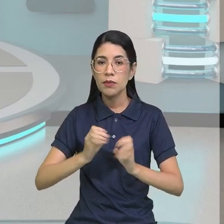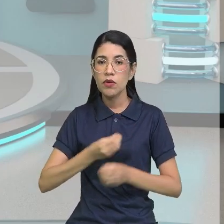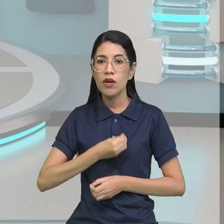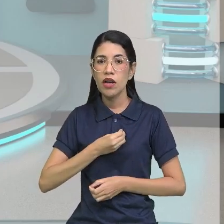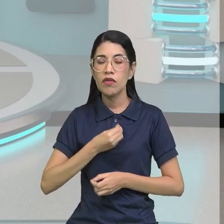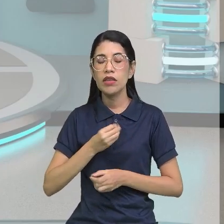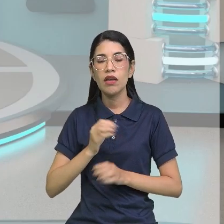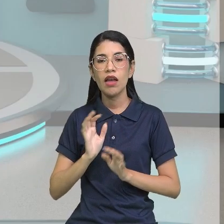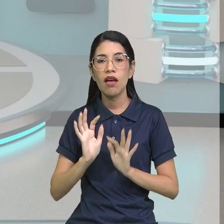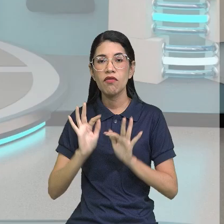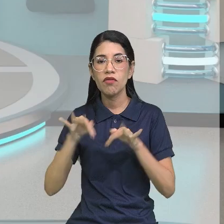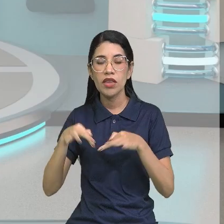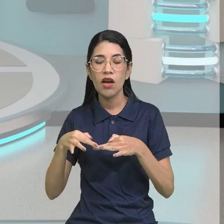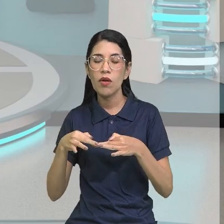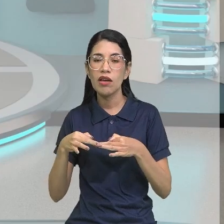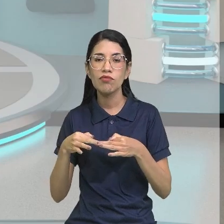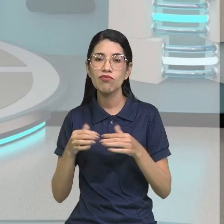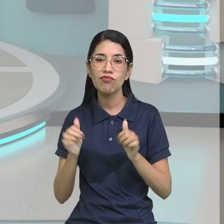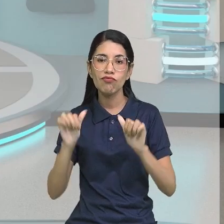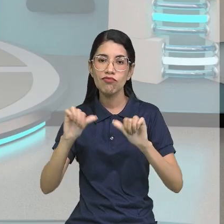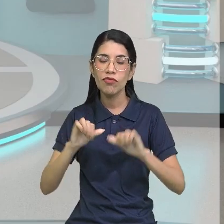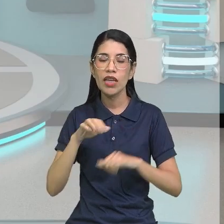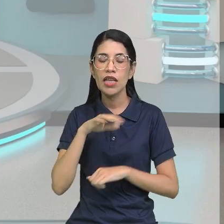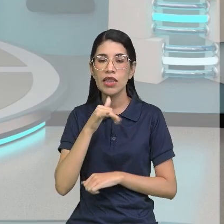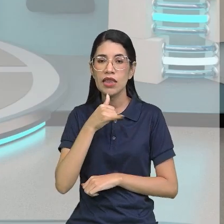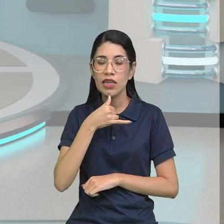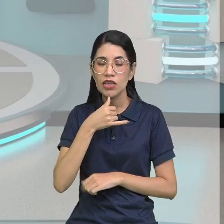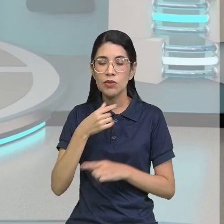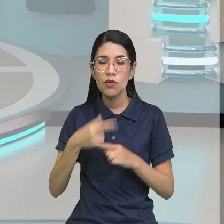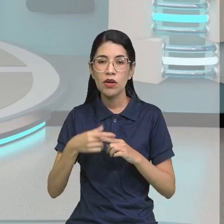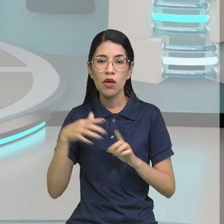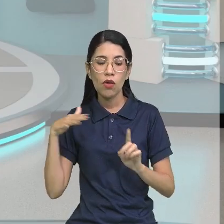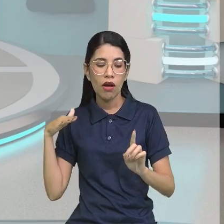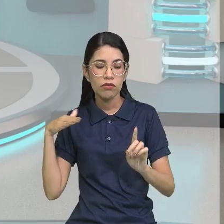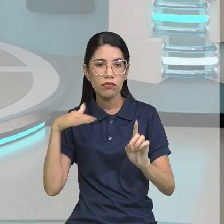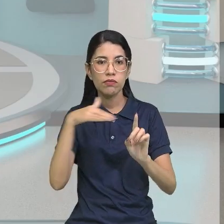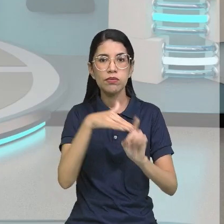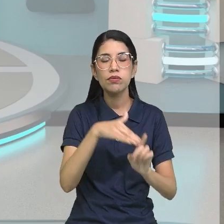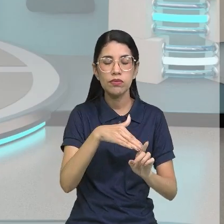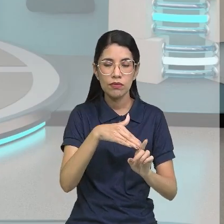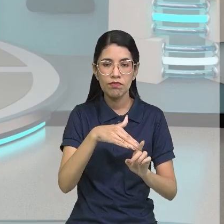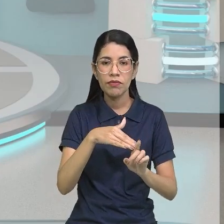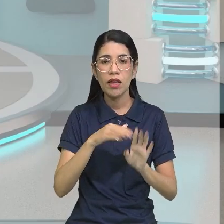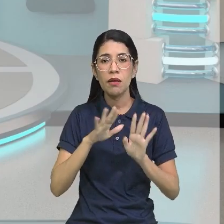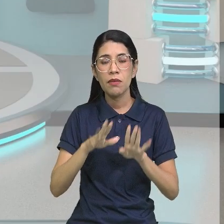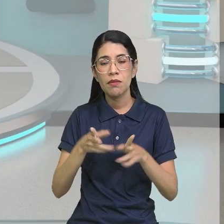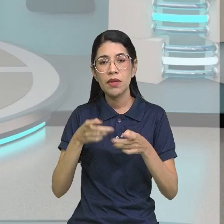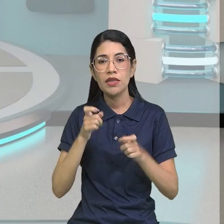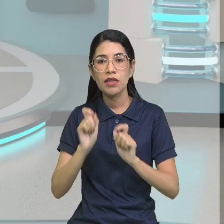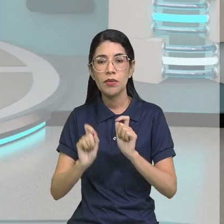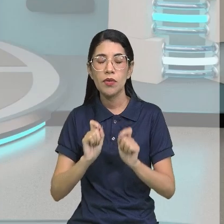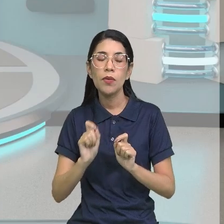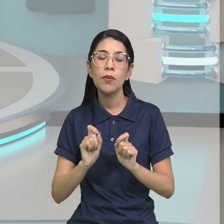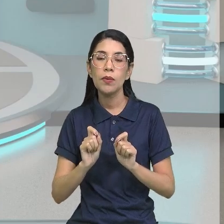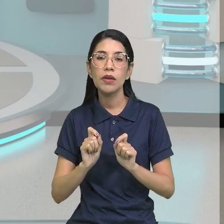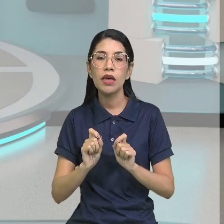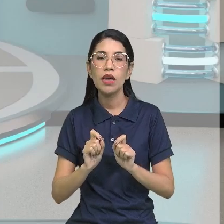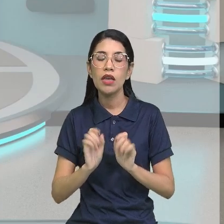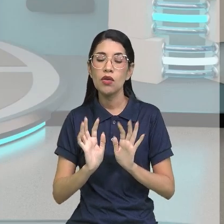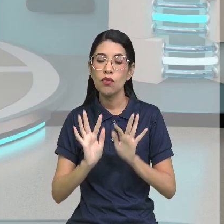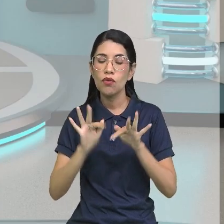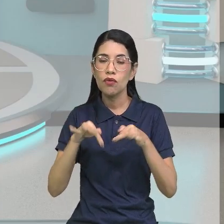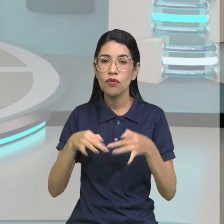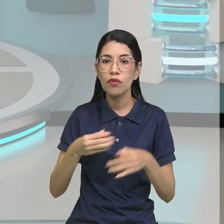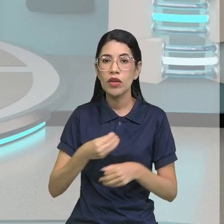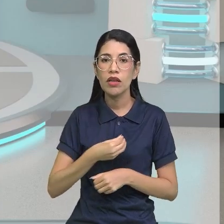final trágico. Macabeia acaba sendo atropelada por um carro, por uma Mercedes. E observem que ela tem ali o seu fim